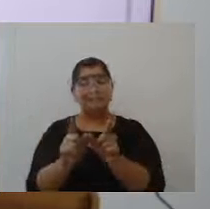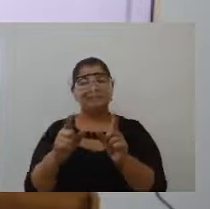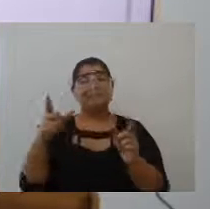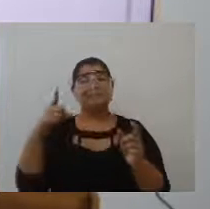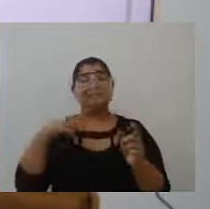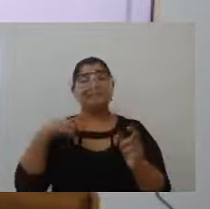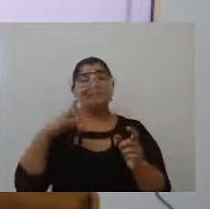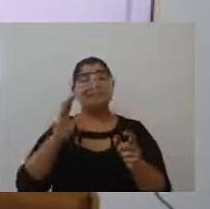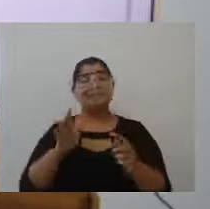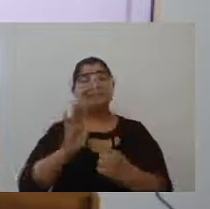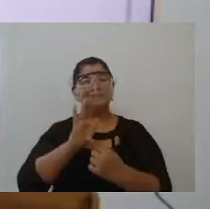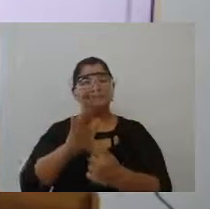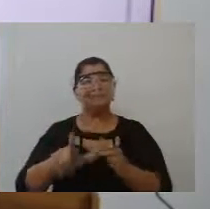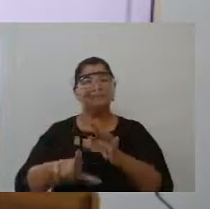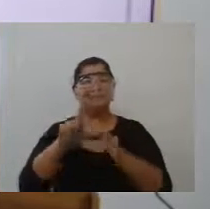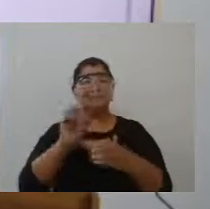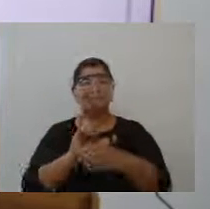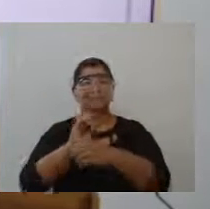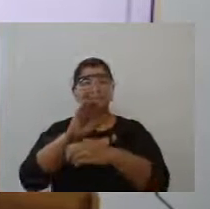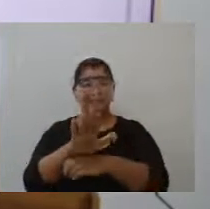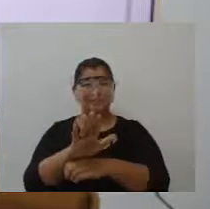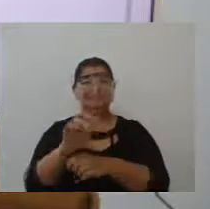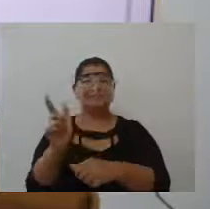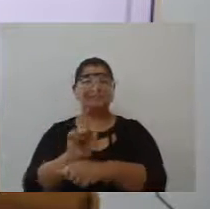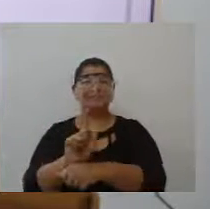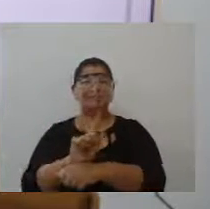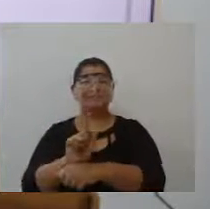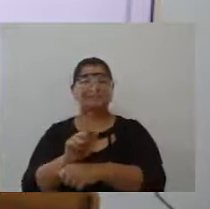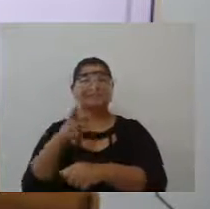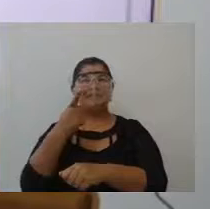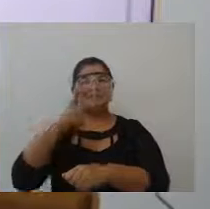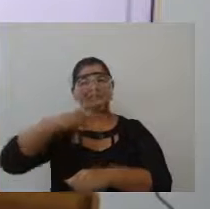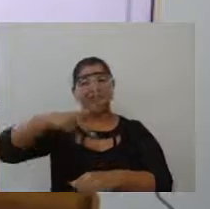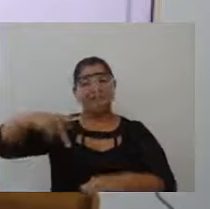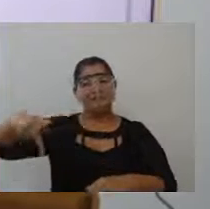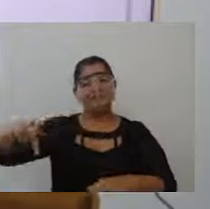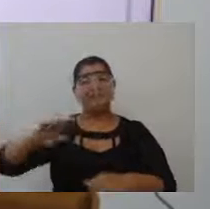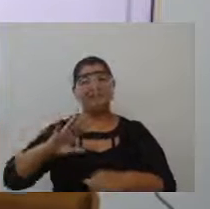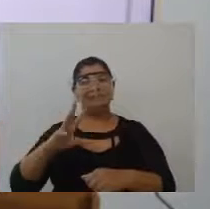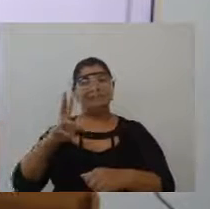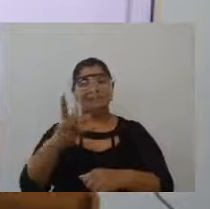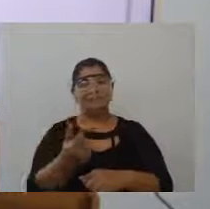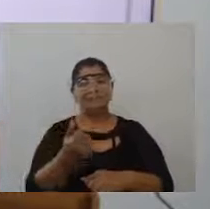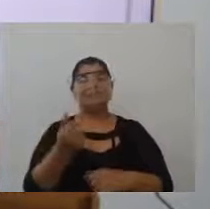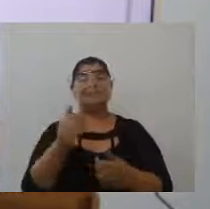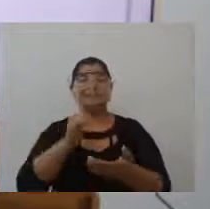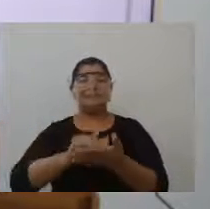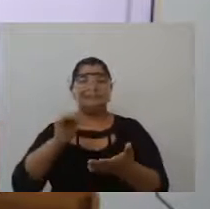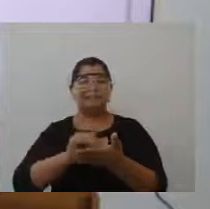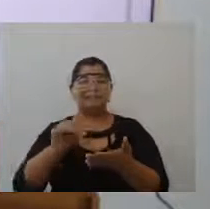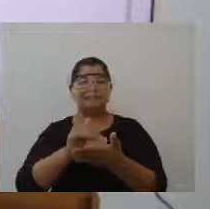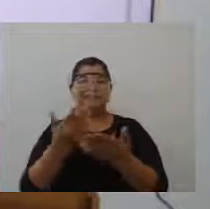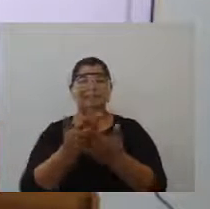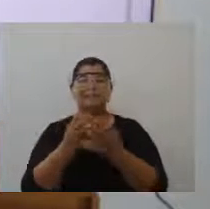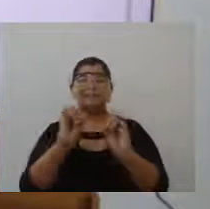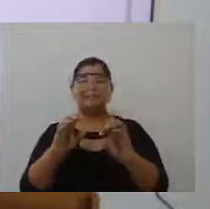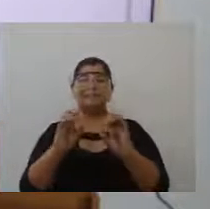viu naquele postzinho que a gestão colocou, que seus professores colocaram, que a Secretaria de Educação